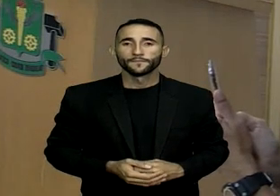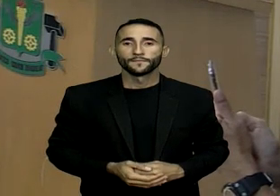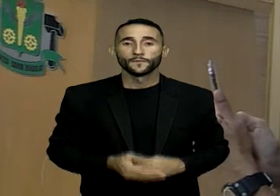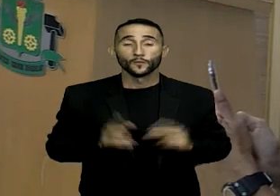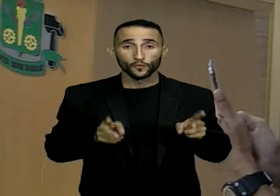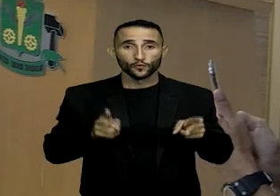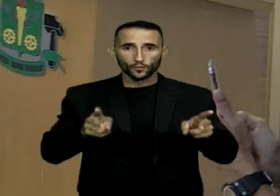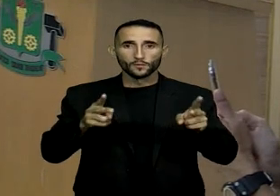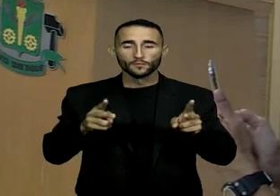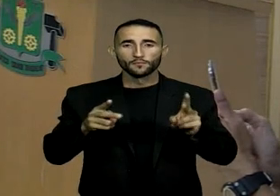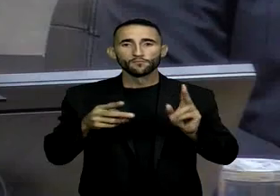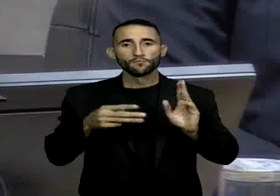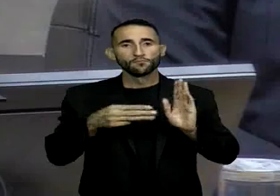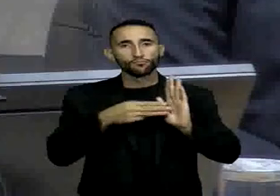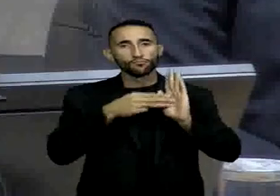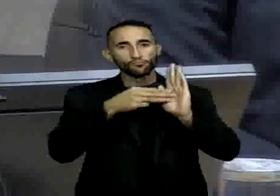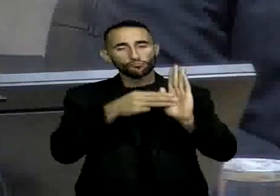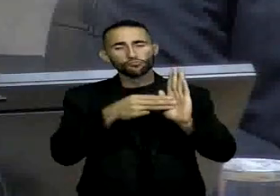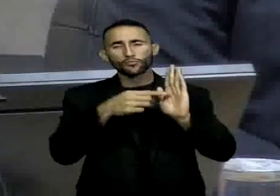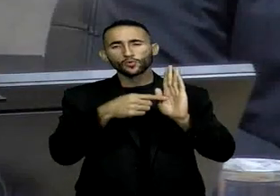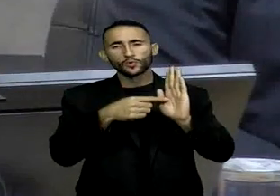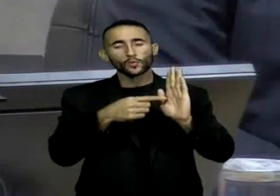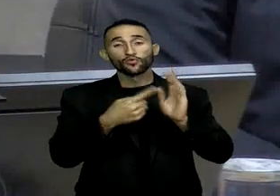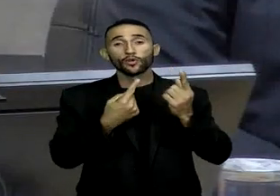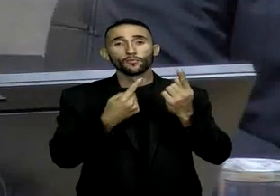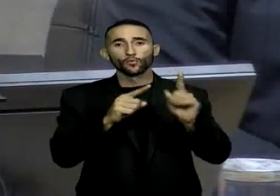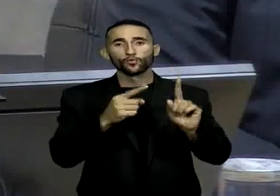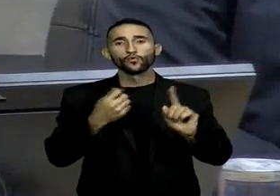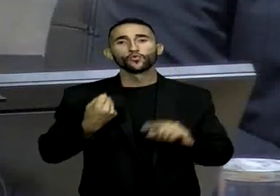Continua em discussão a moção de repúdio